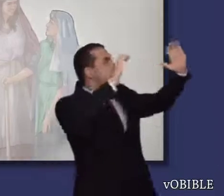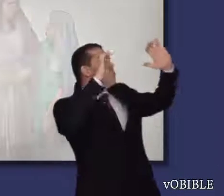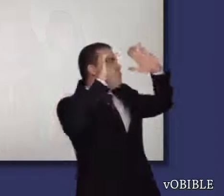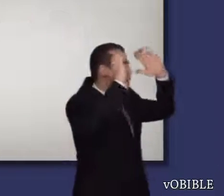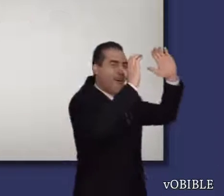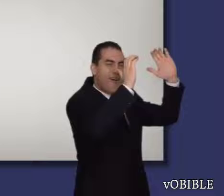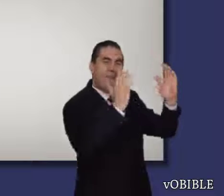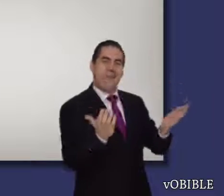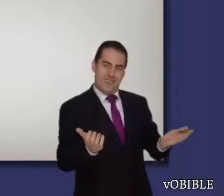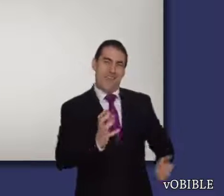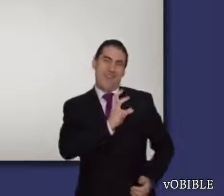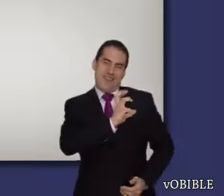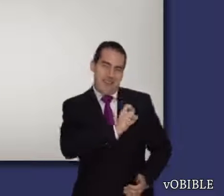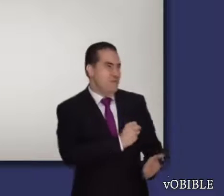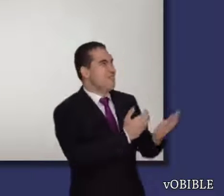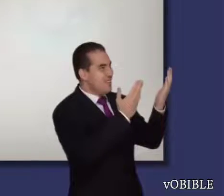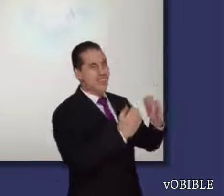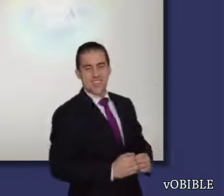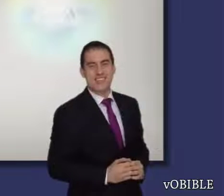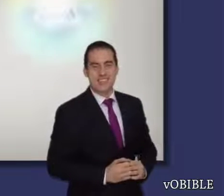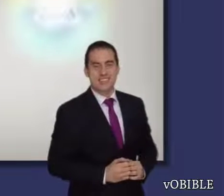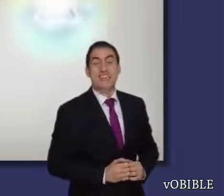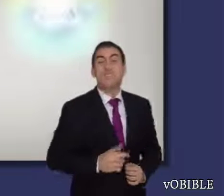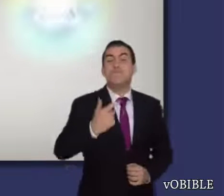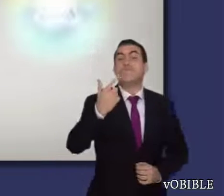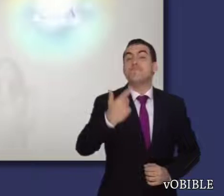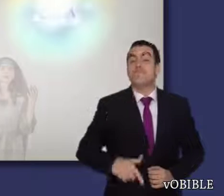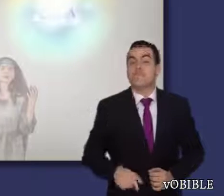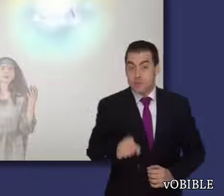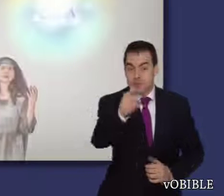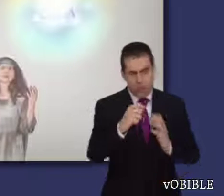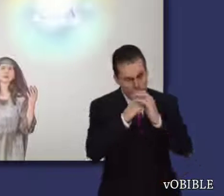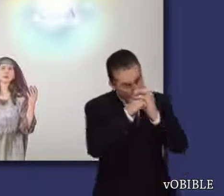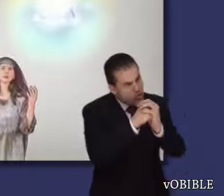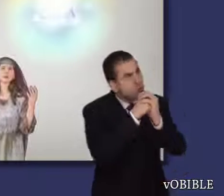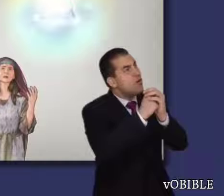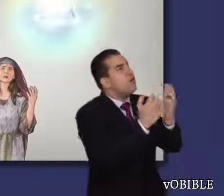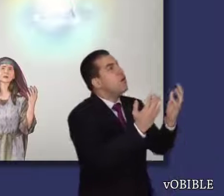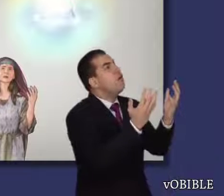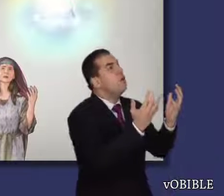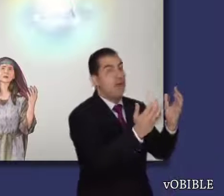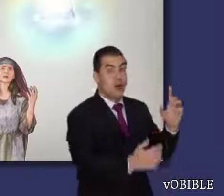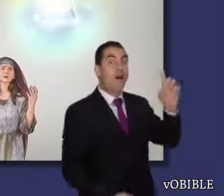mandamentos." João também garante que Jeová ouve todas as orações que estão de acordo com a vontade